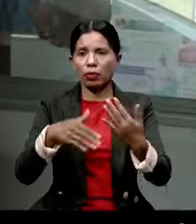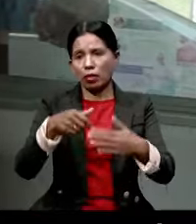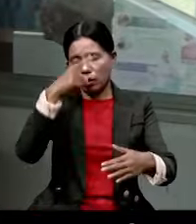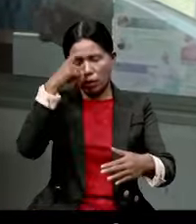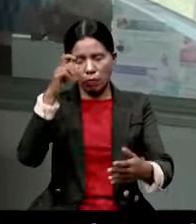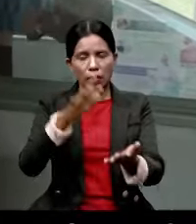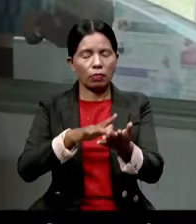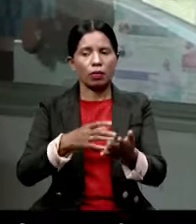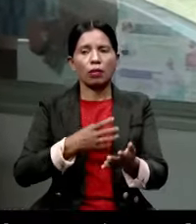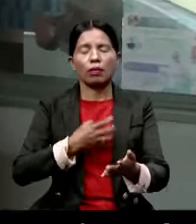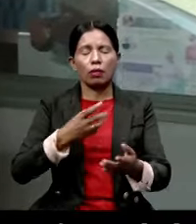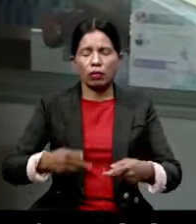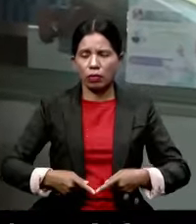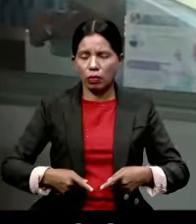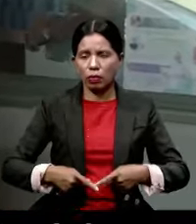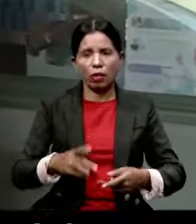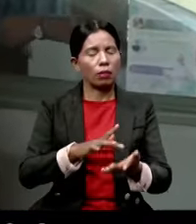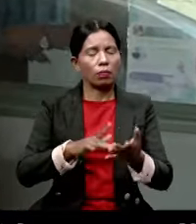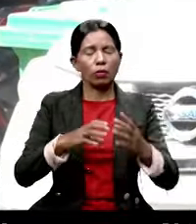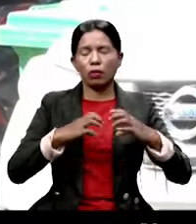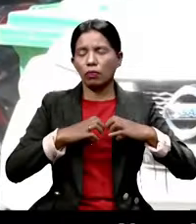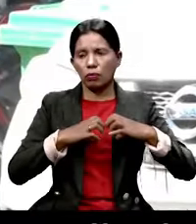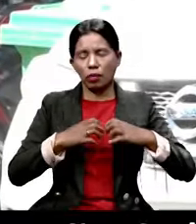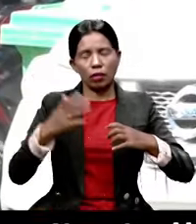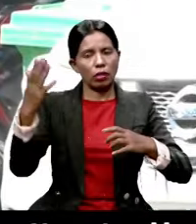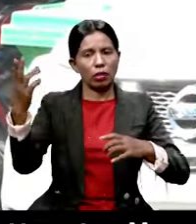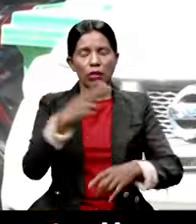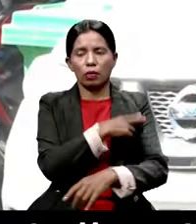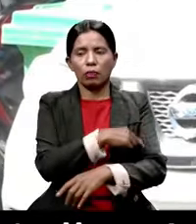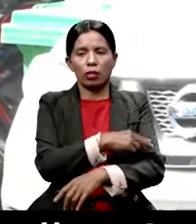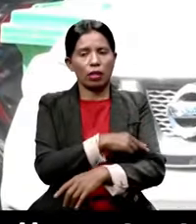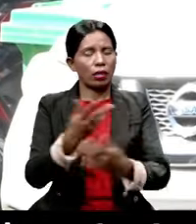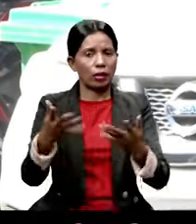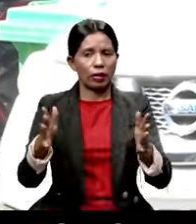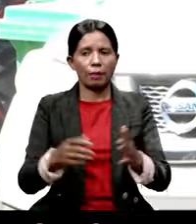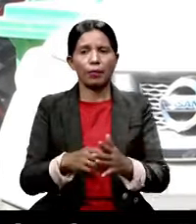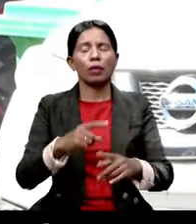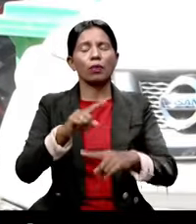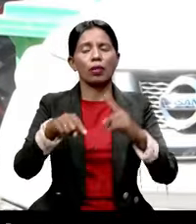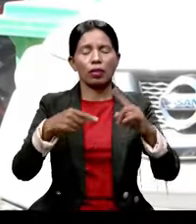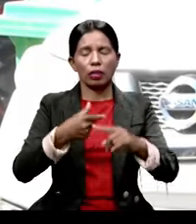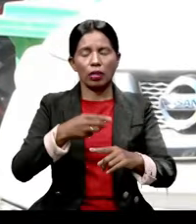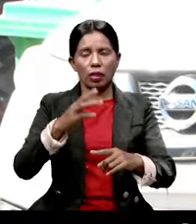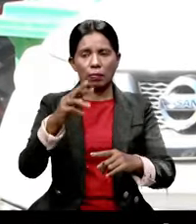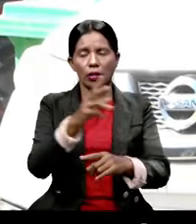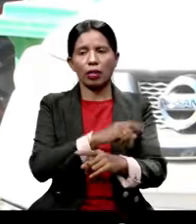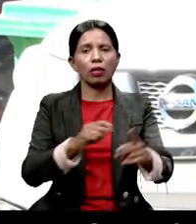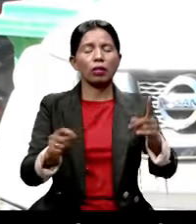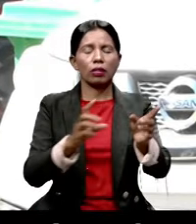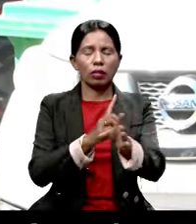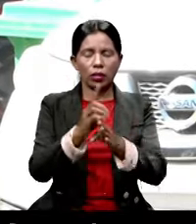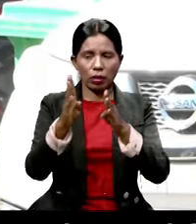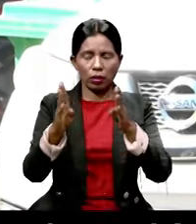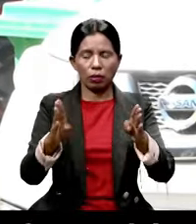conaba mear estômago no aimoruk fuan e a clínica refere laiha. Bainhira GMN tenta halo confirmação ho diretor